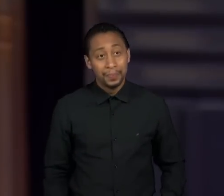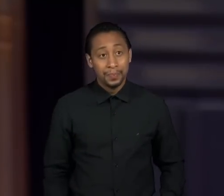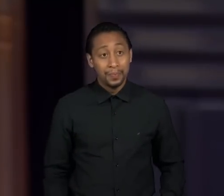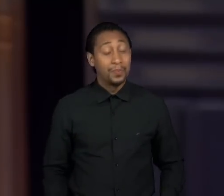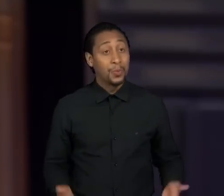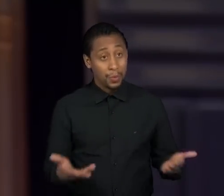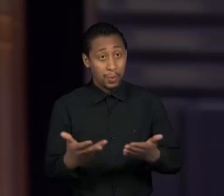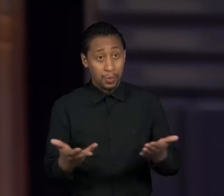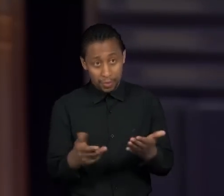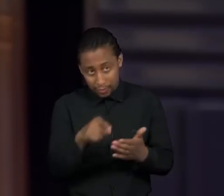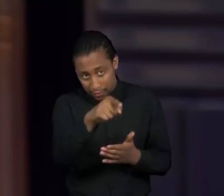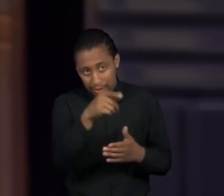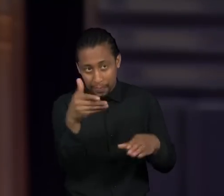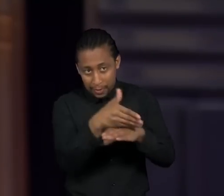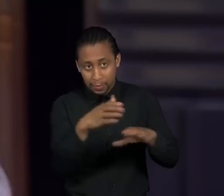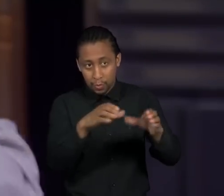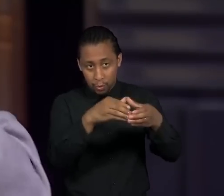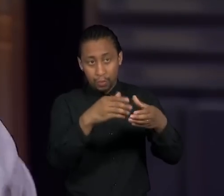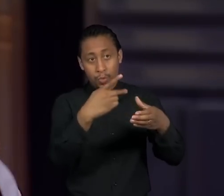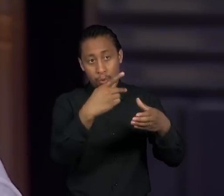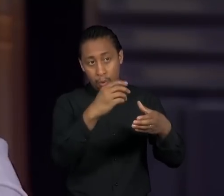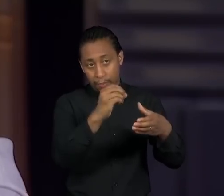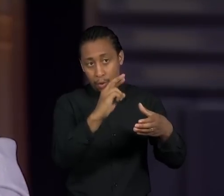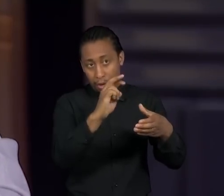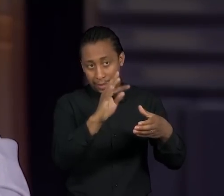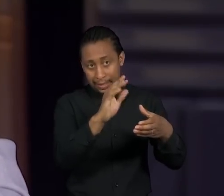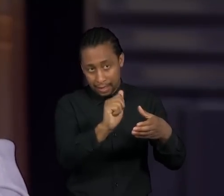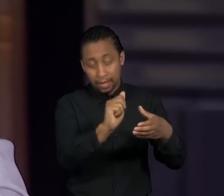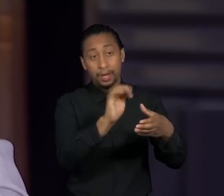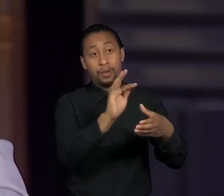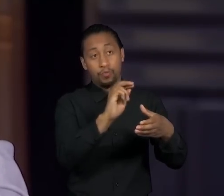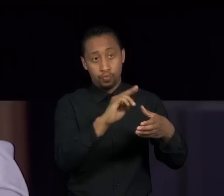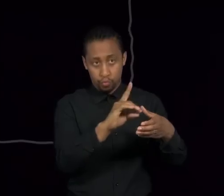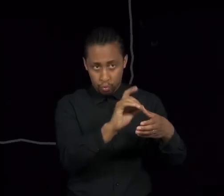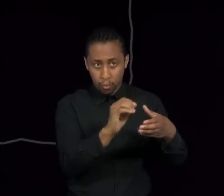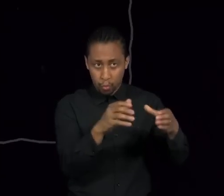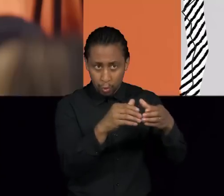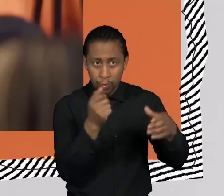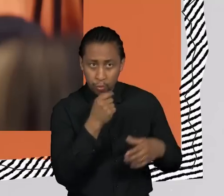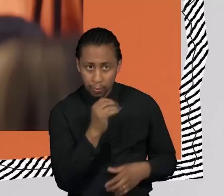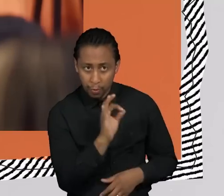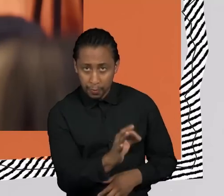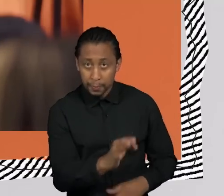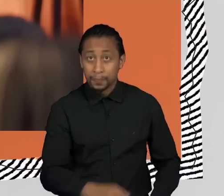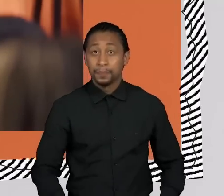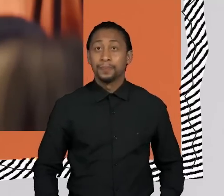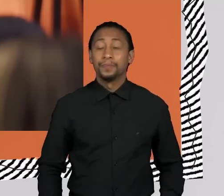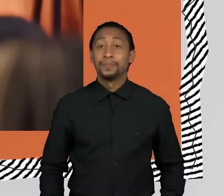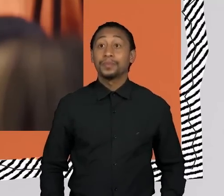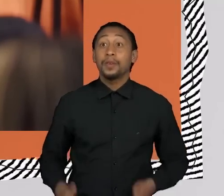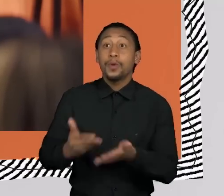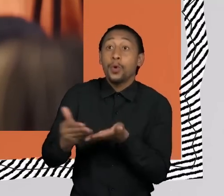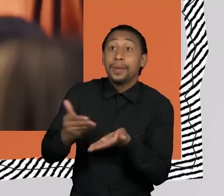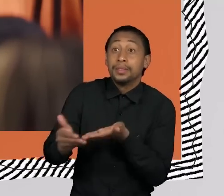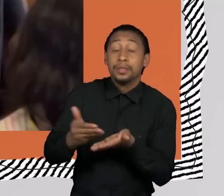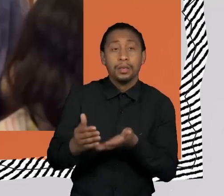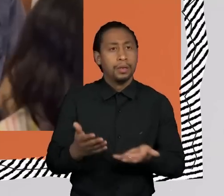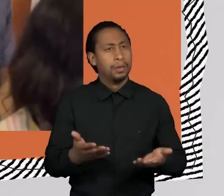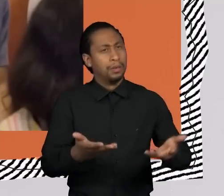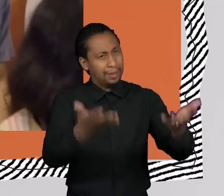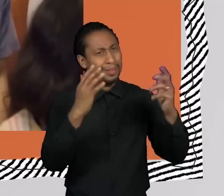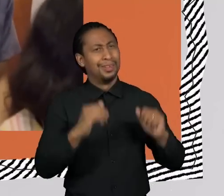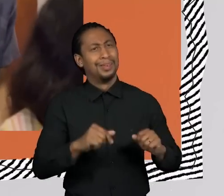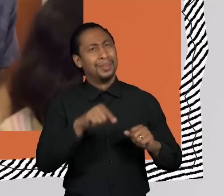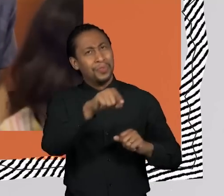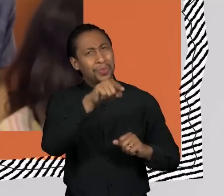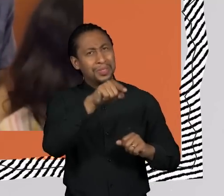é do elenco do Porta dos Fundos, Isso. que é uma vitrine incrível do humor. Caramba. O Deus vai começar, hein? Cuidado pra vocês não falarem que